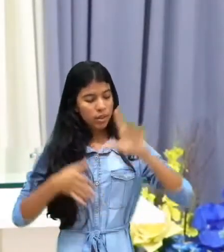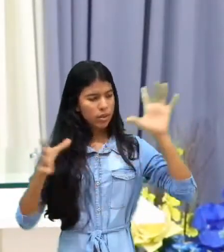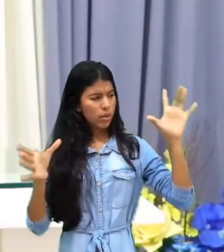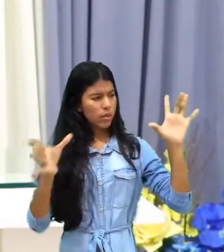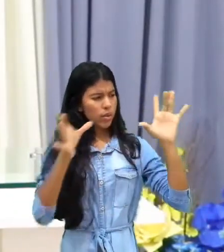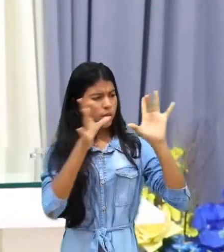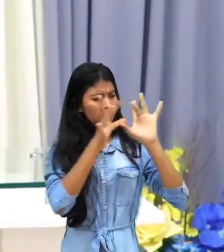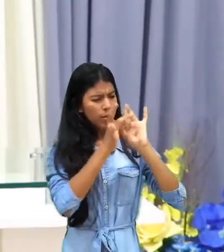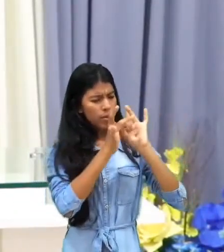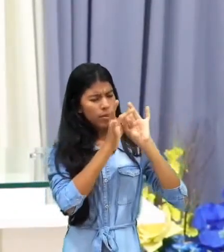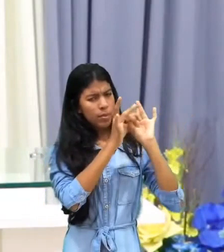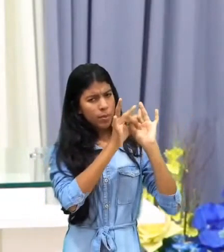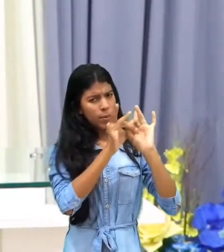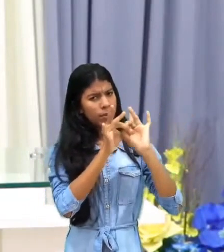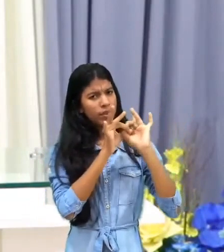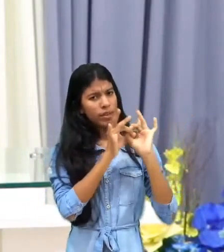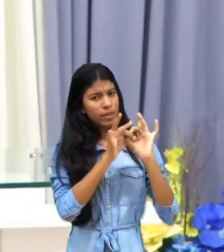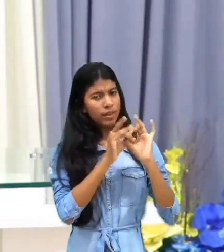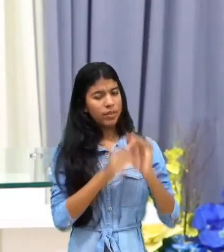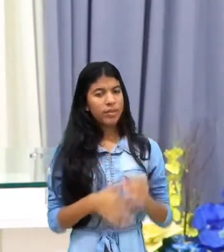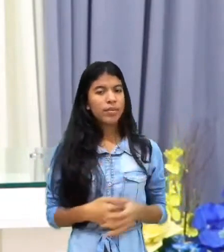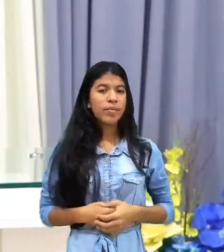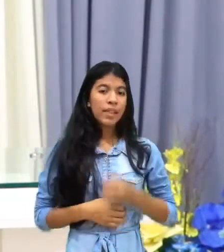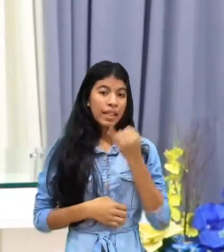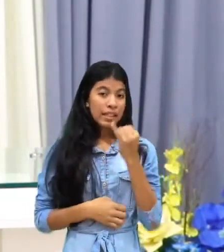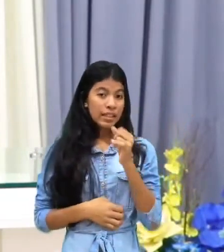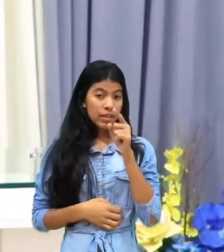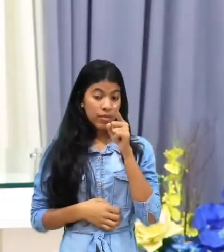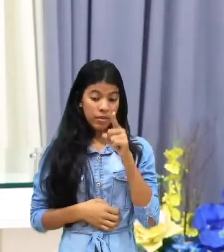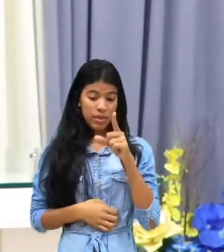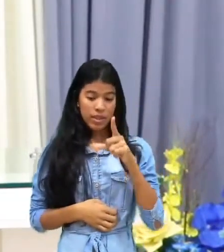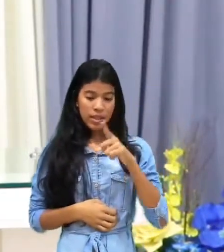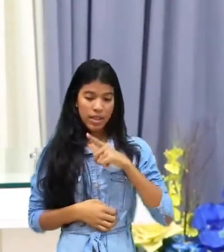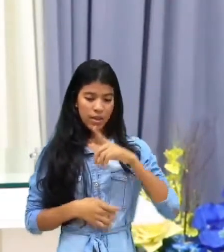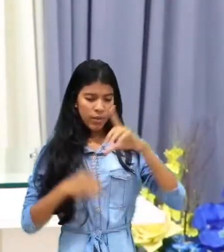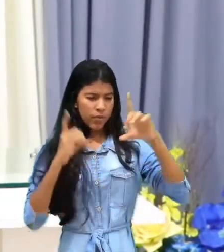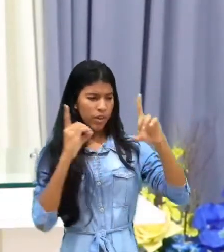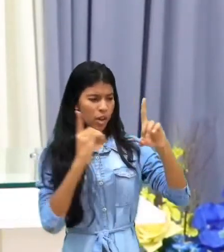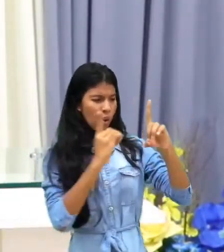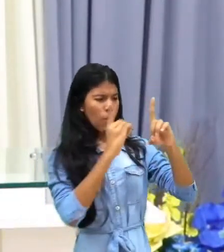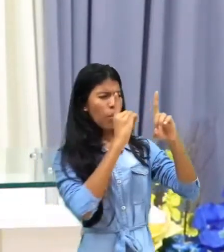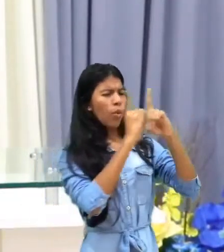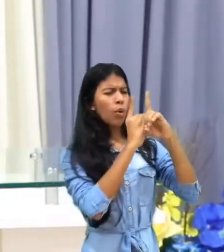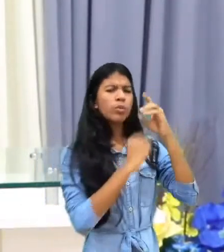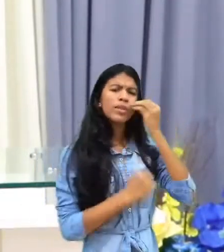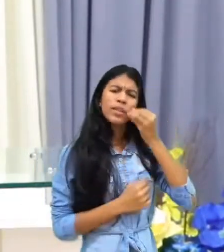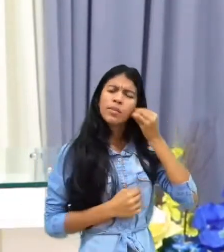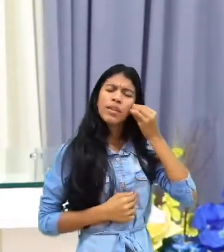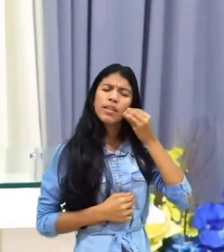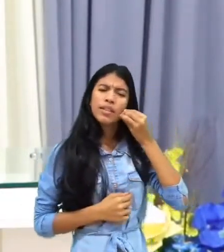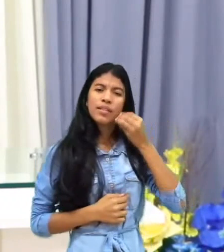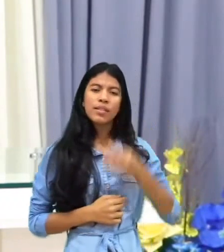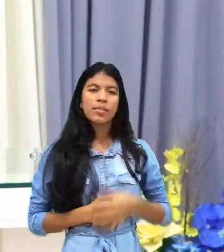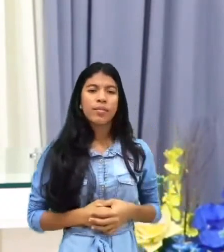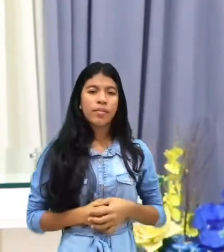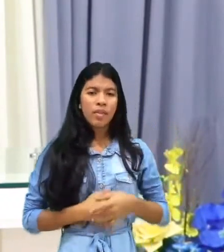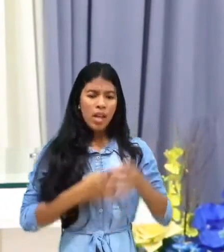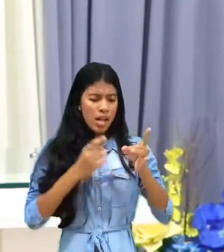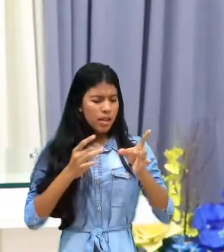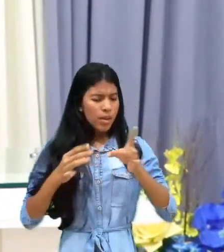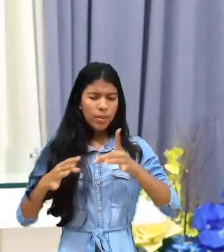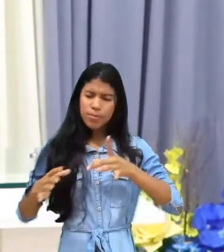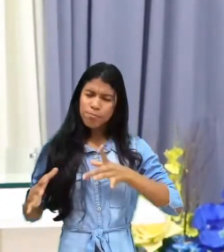se você teve esse encontro pessoal com Deus, então não deixe isso para trás.